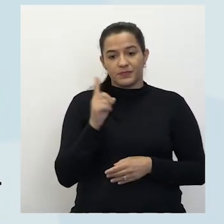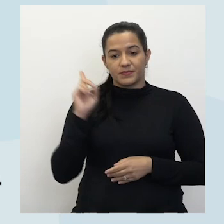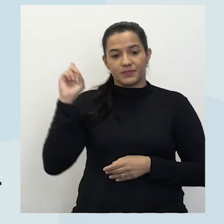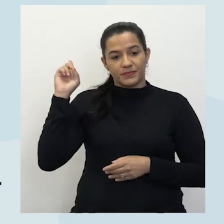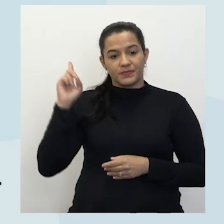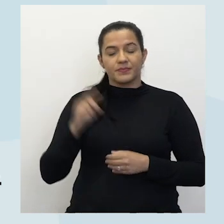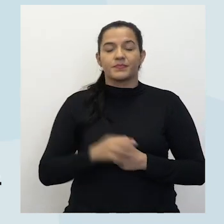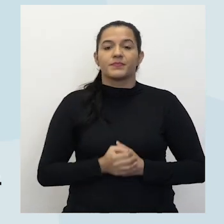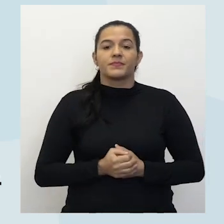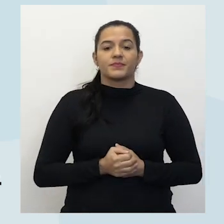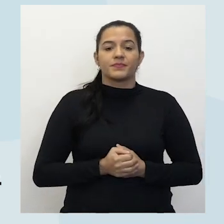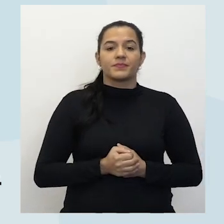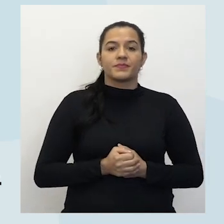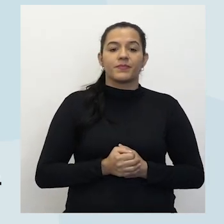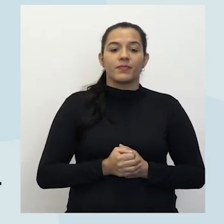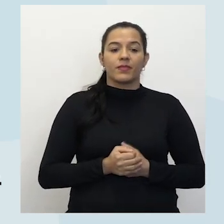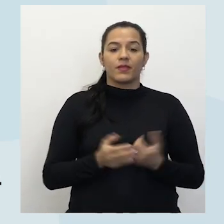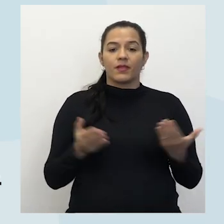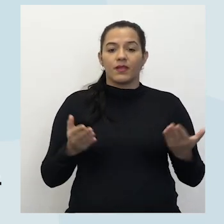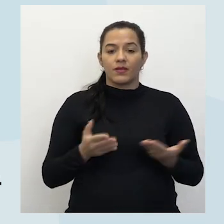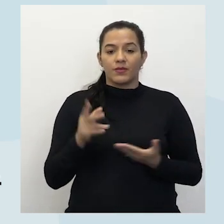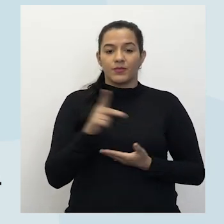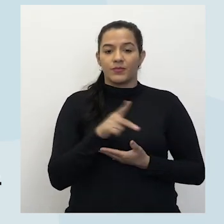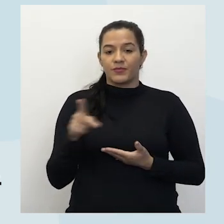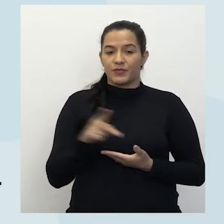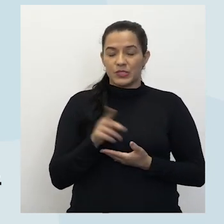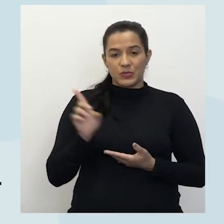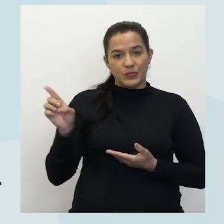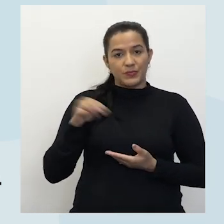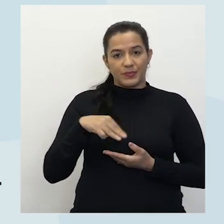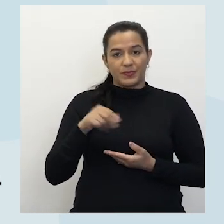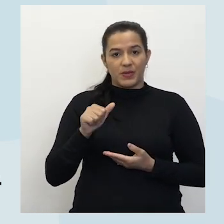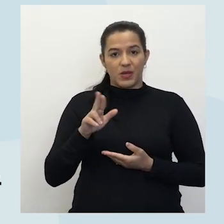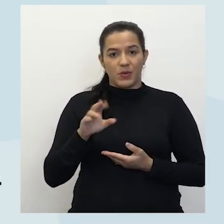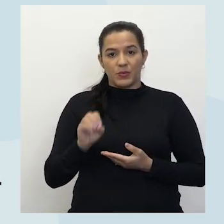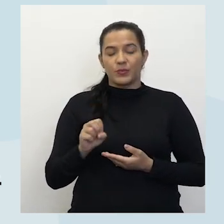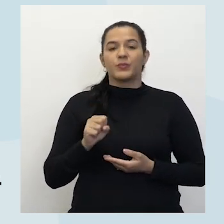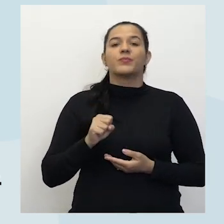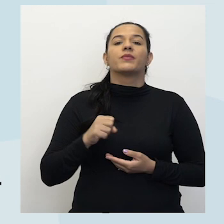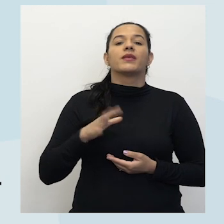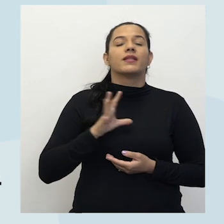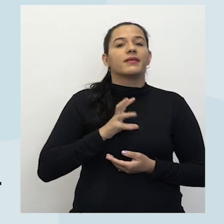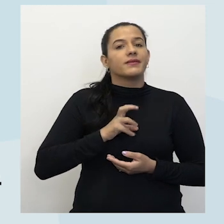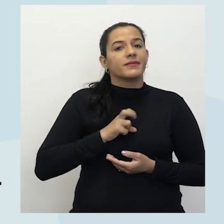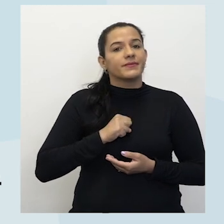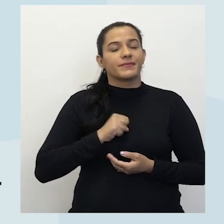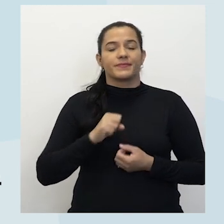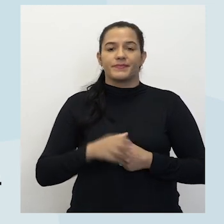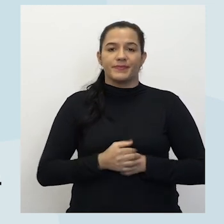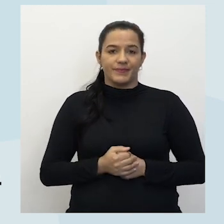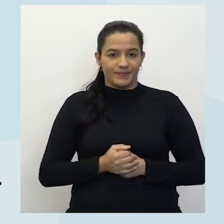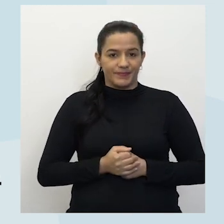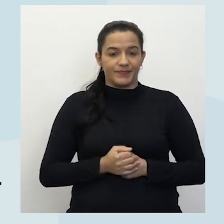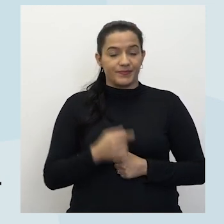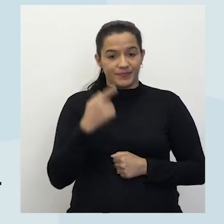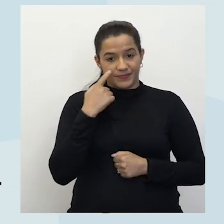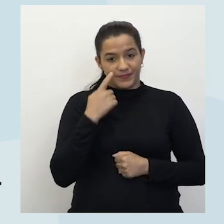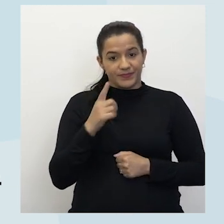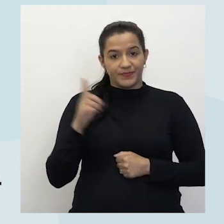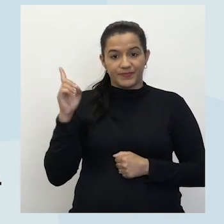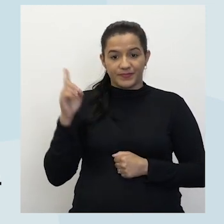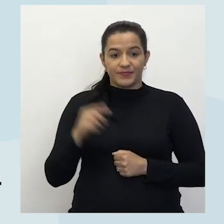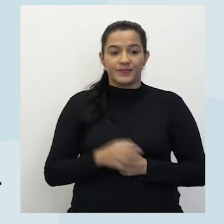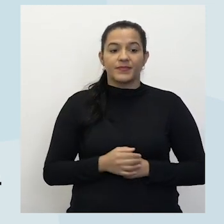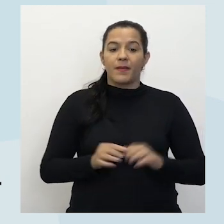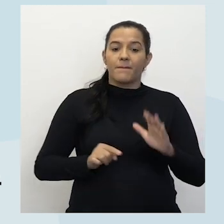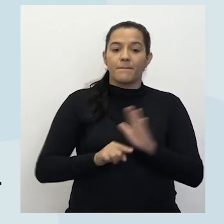que agora é um assunto que o professor Mauro ama, gente. Eu tenho certeza que ele vai amar esse chat. Falar de filme, bastante. Olha, pergunta pra eles, Mauro. Você